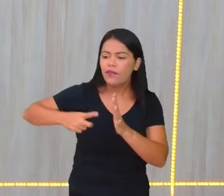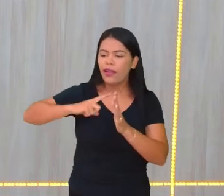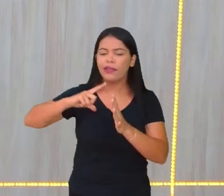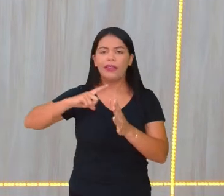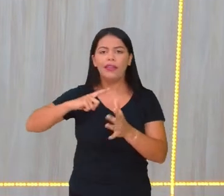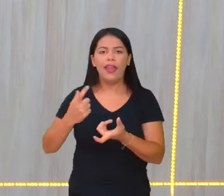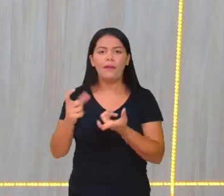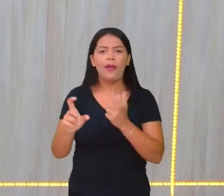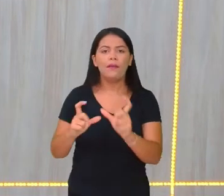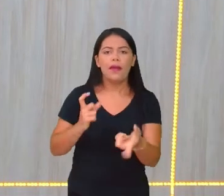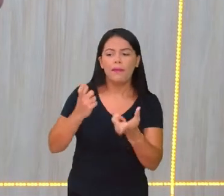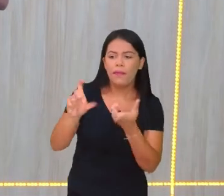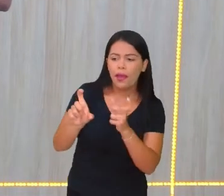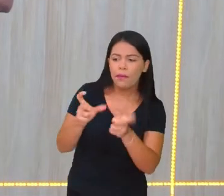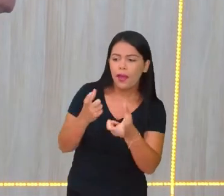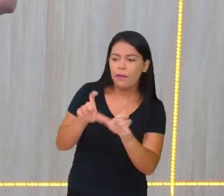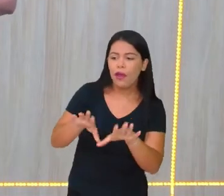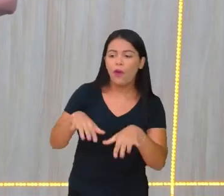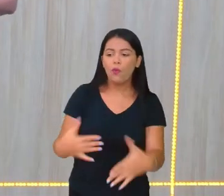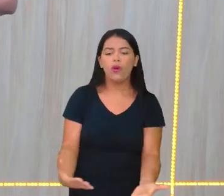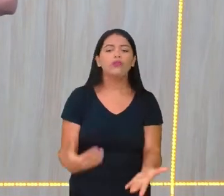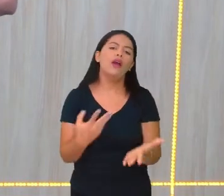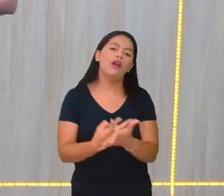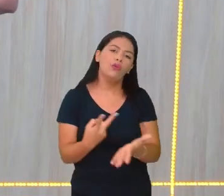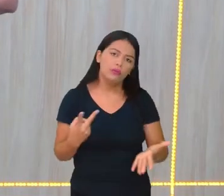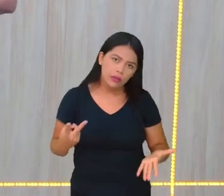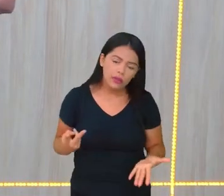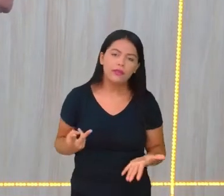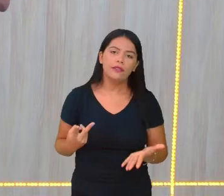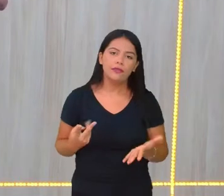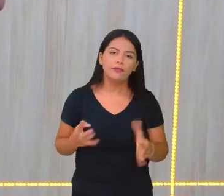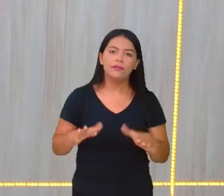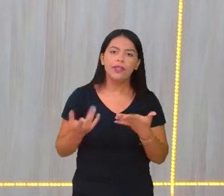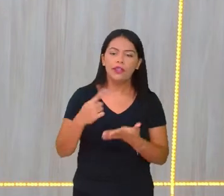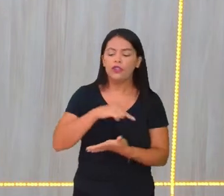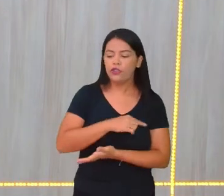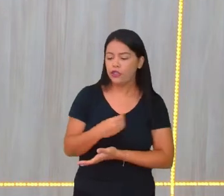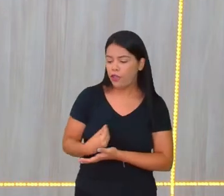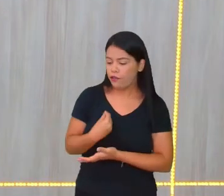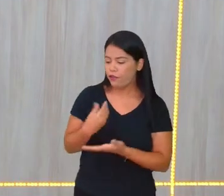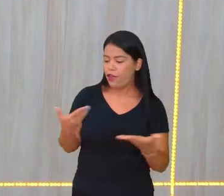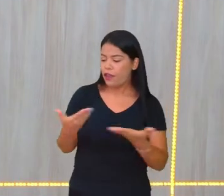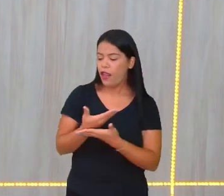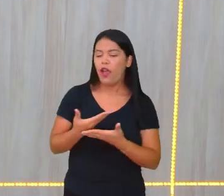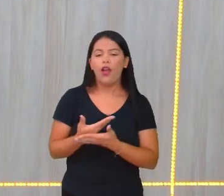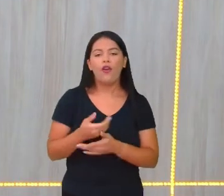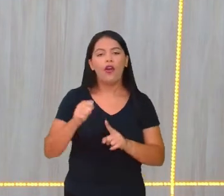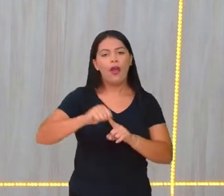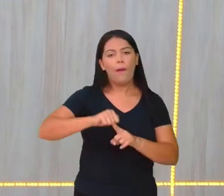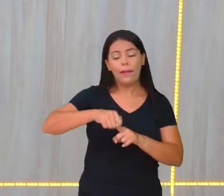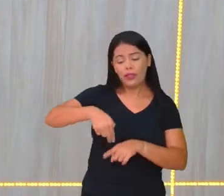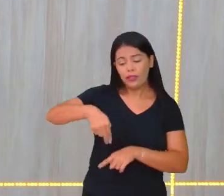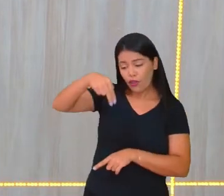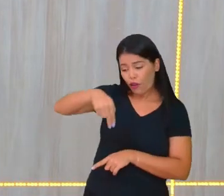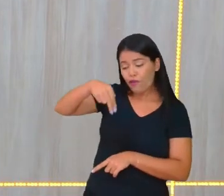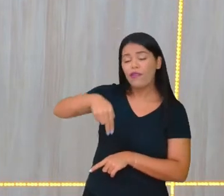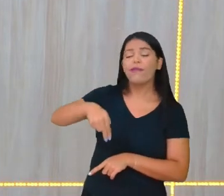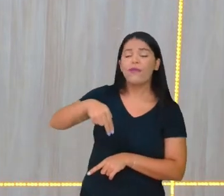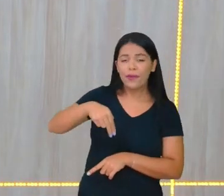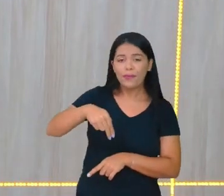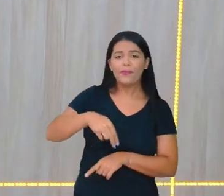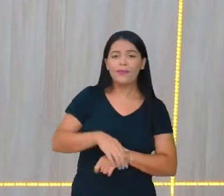é? Quando elas são feitas. Então, estamos vivenciando o mês de novembro, não é?